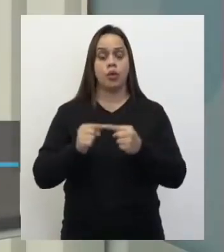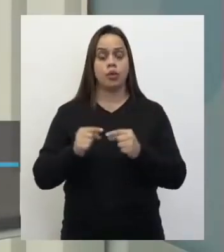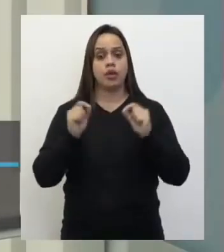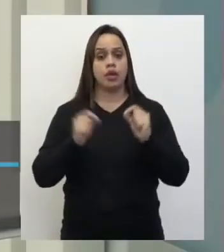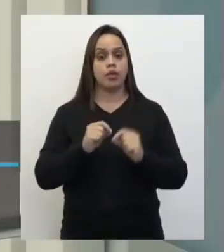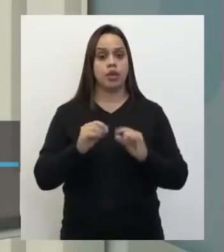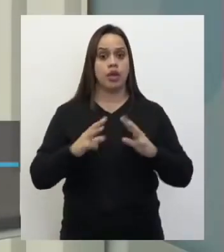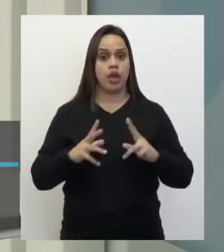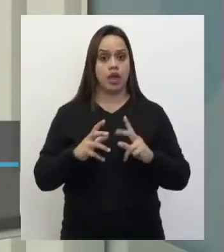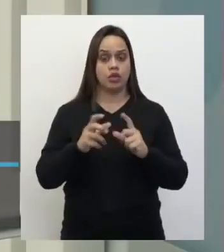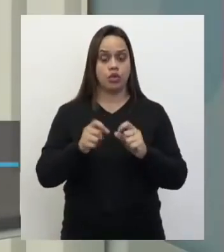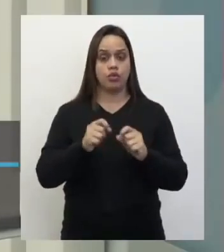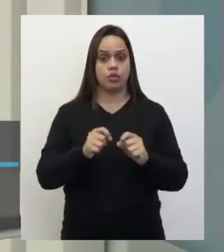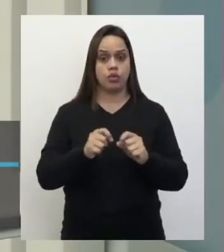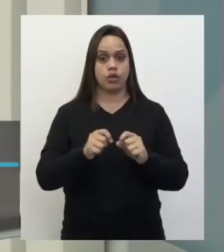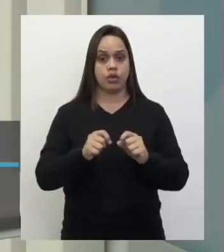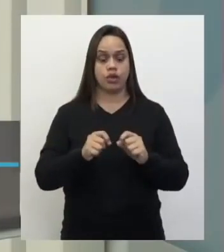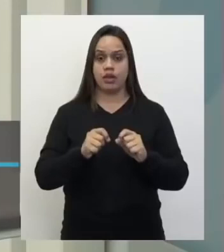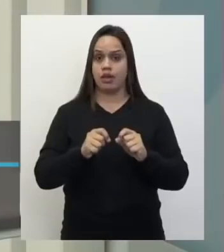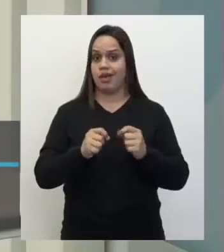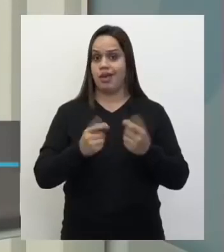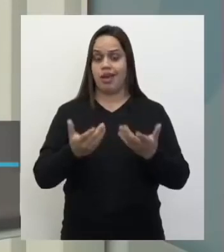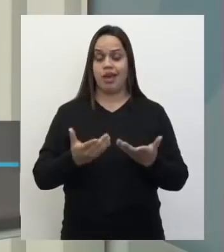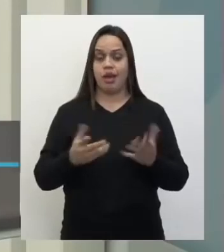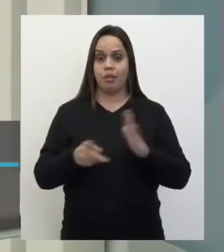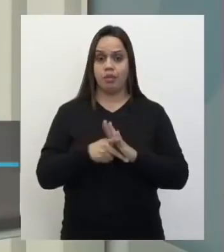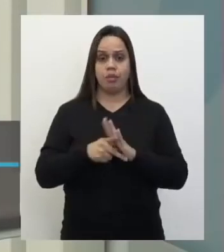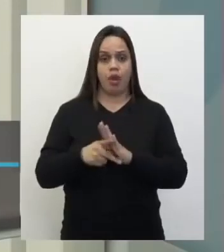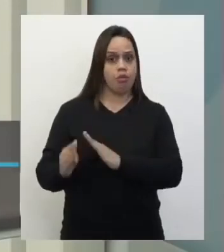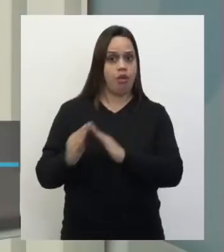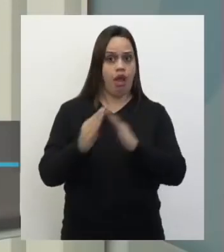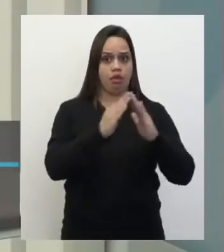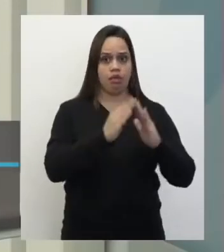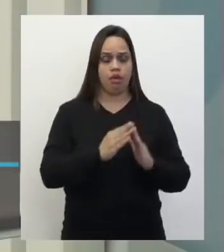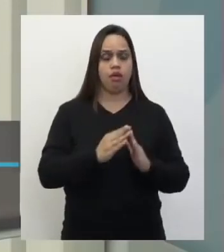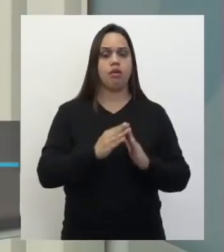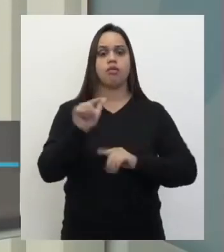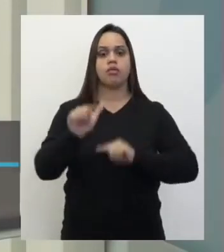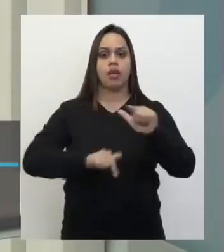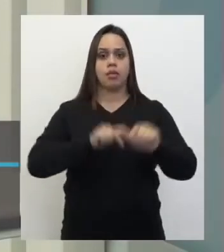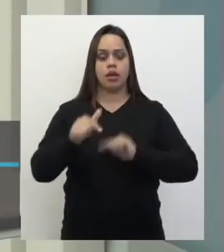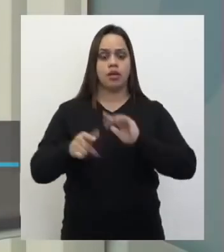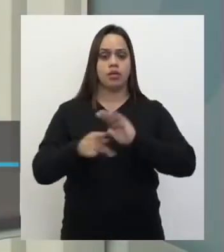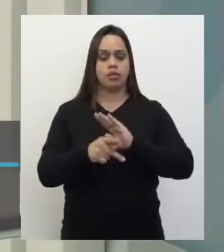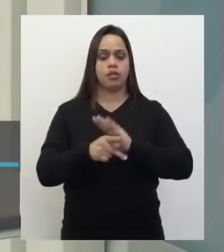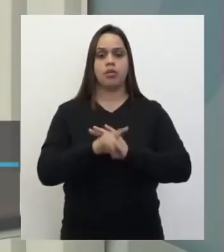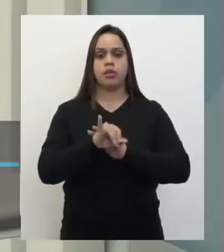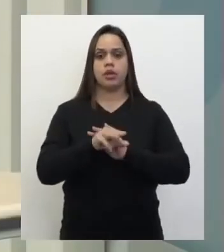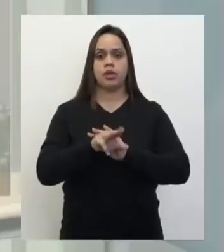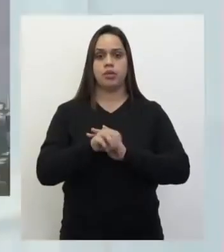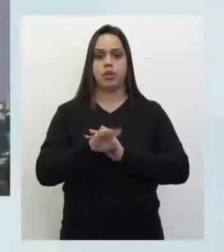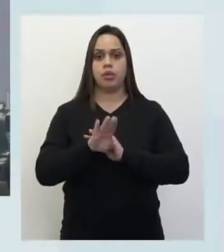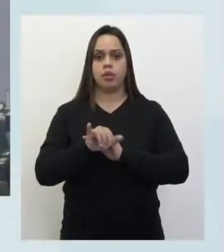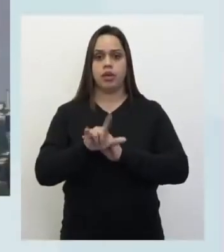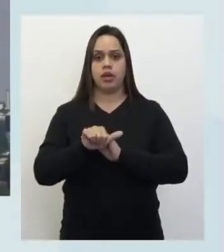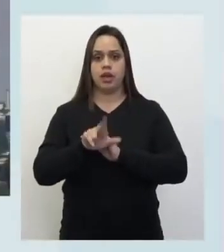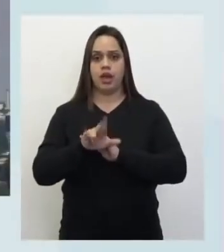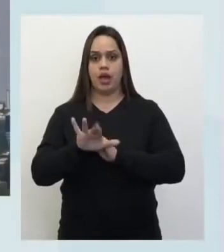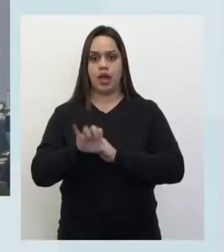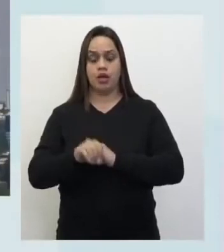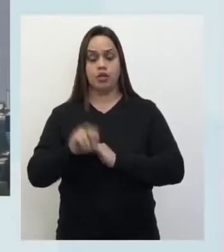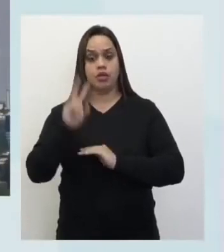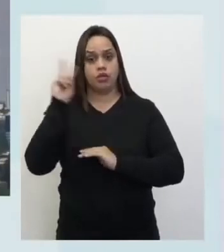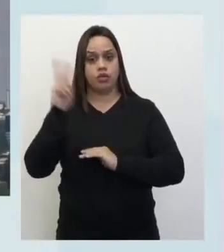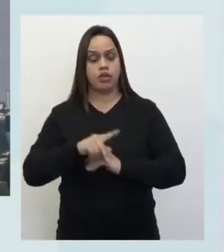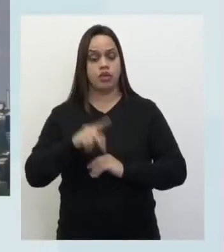mercado imobiliário. Barueri, por exemplo, voltaria a foto, por favor, um pouquinho. Isso. Barueri,